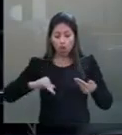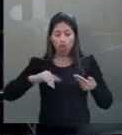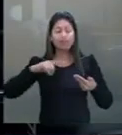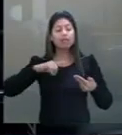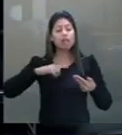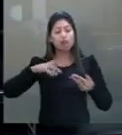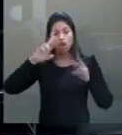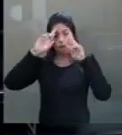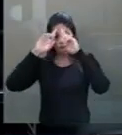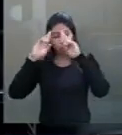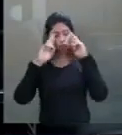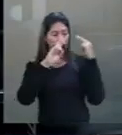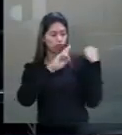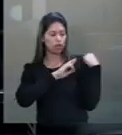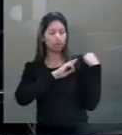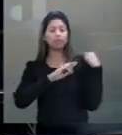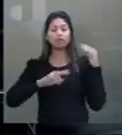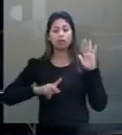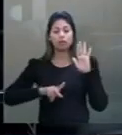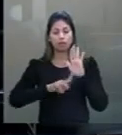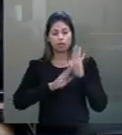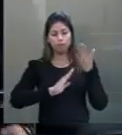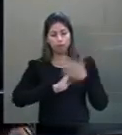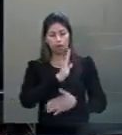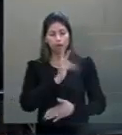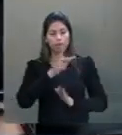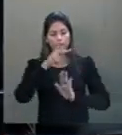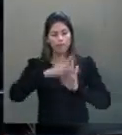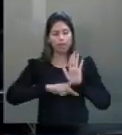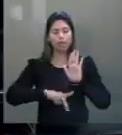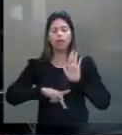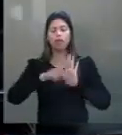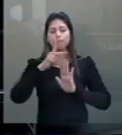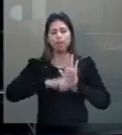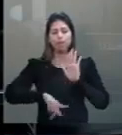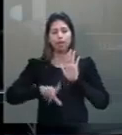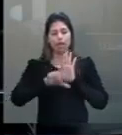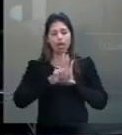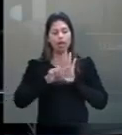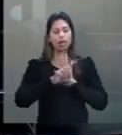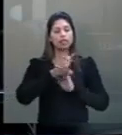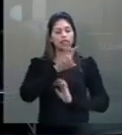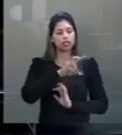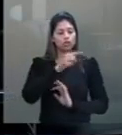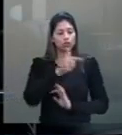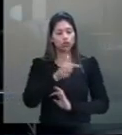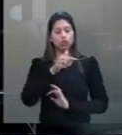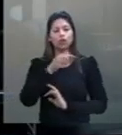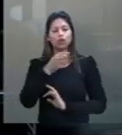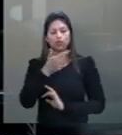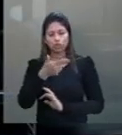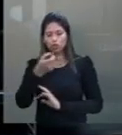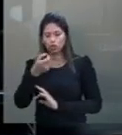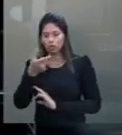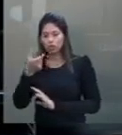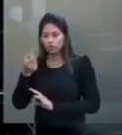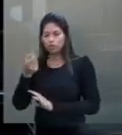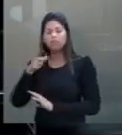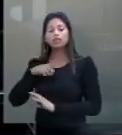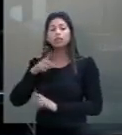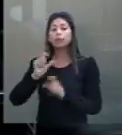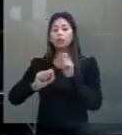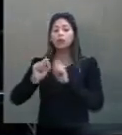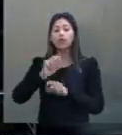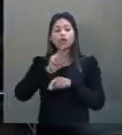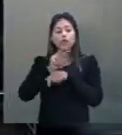aprovou o PL 5231/2020, que trata da abordagem policial.